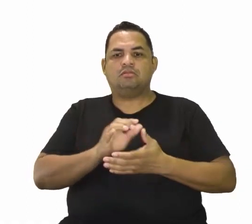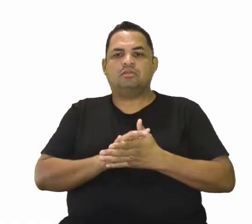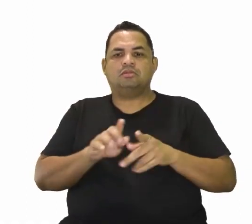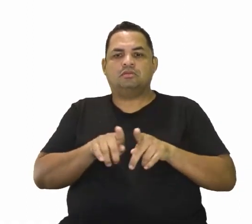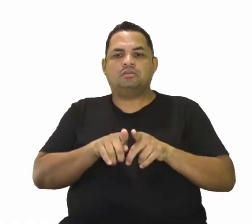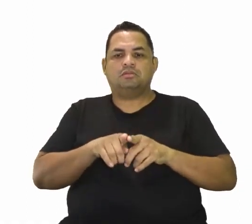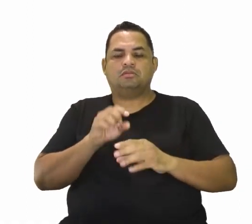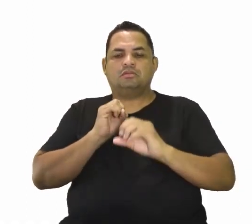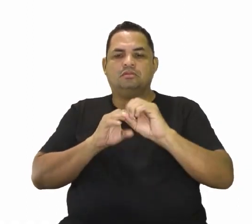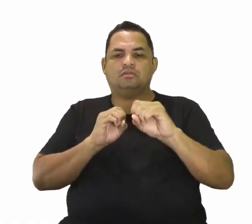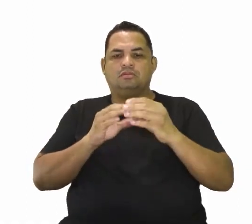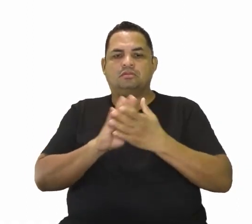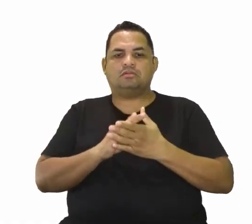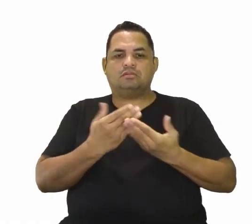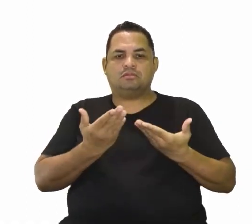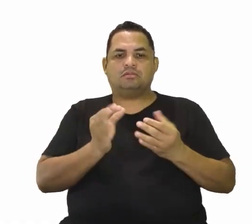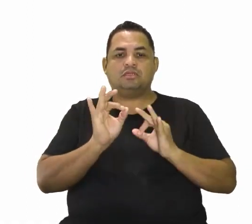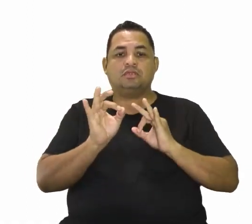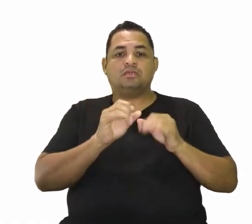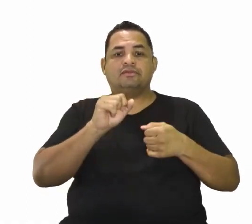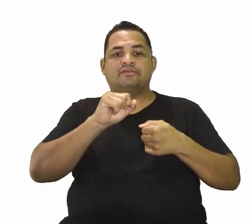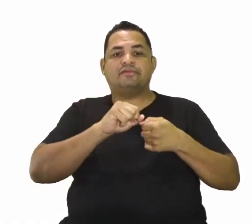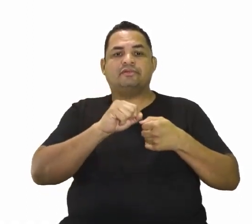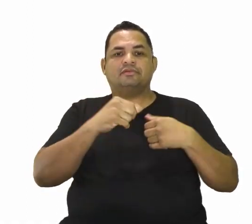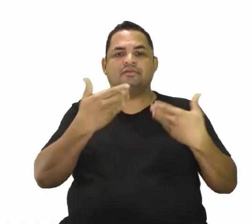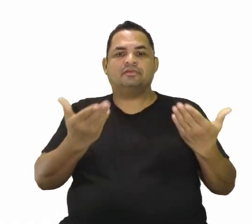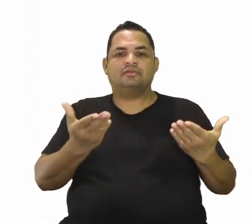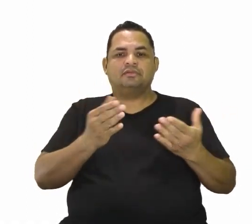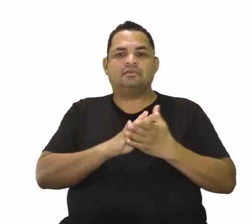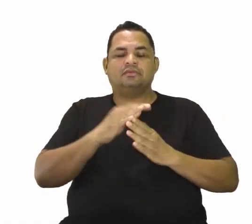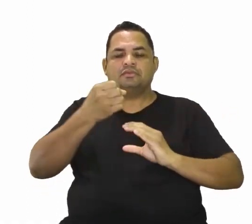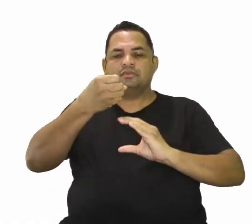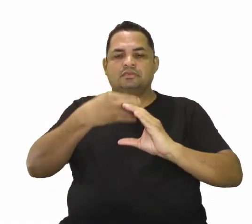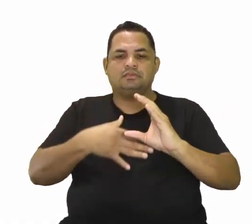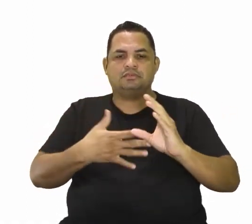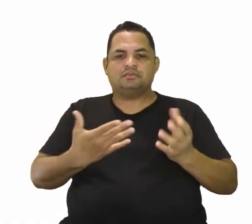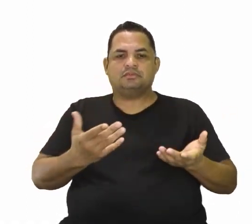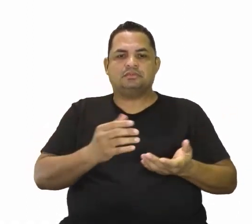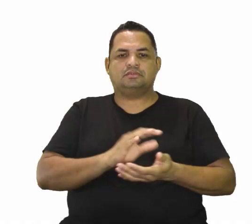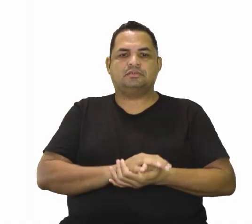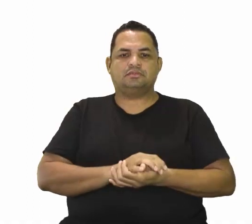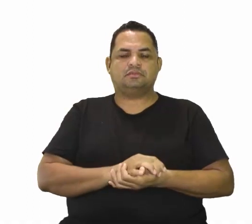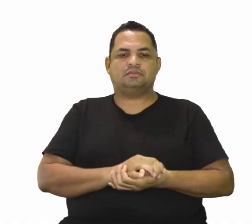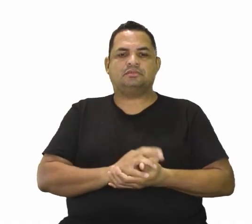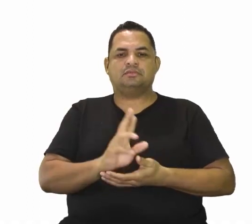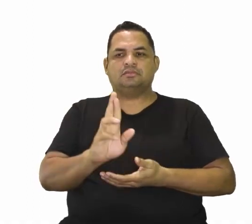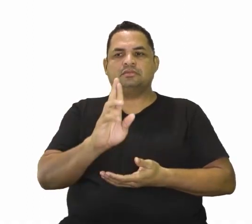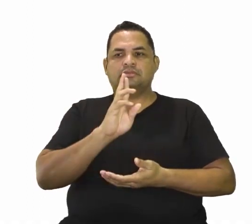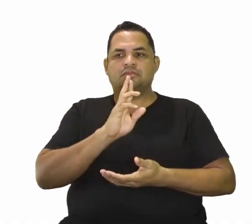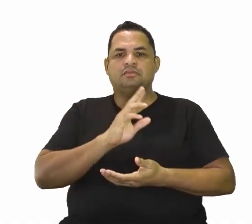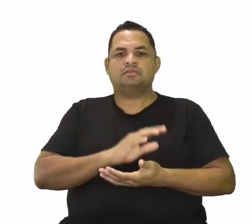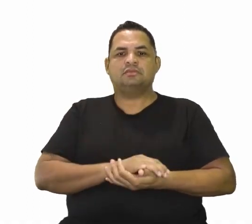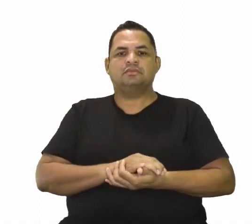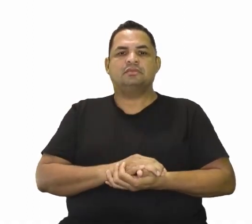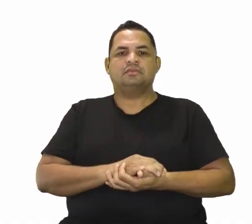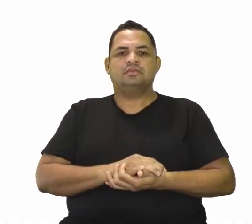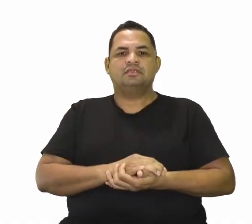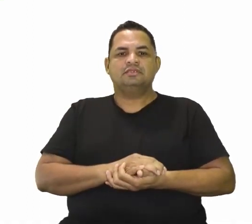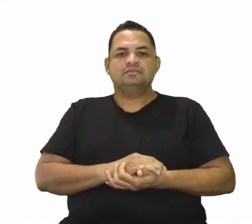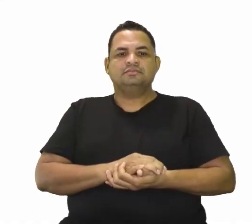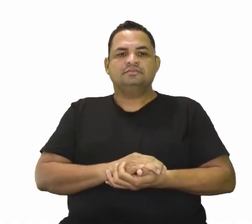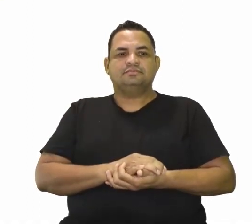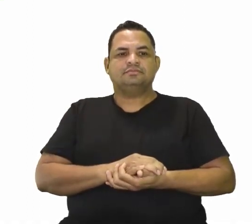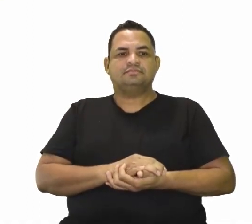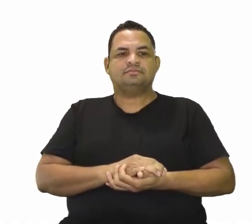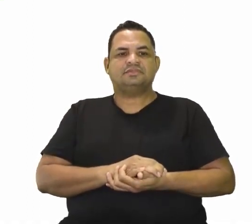educacional. Está se pedindo as criações e também características. Vamos lá para a resposta? Vamos lá.